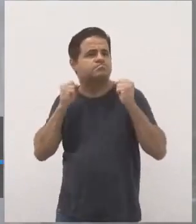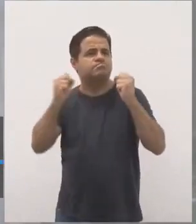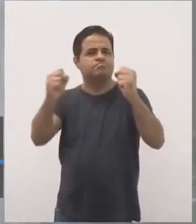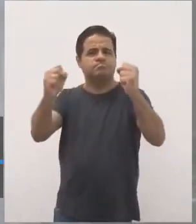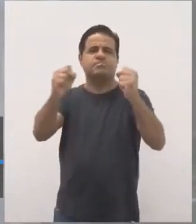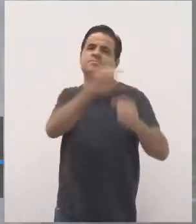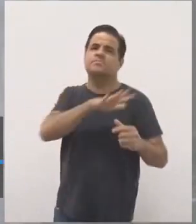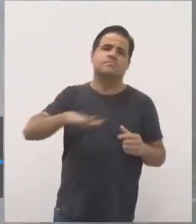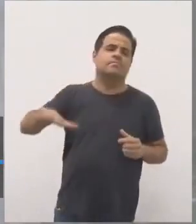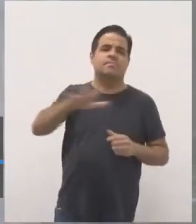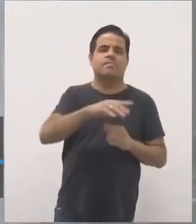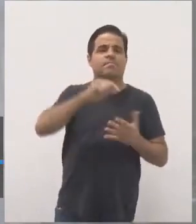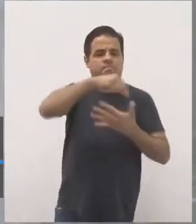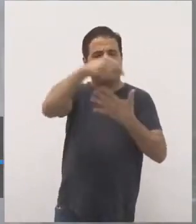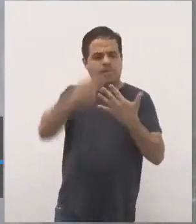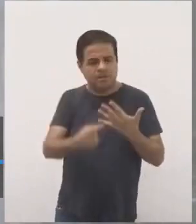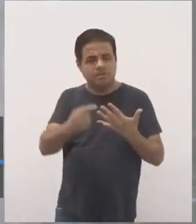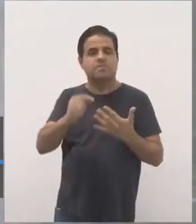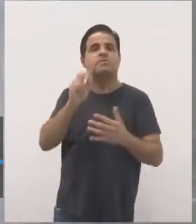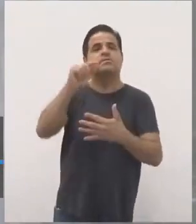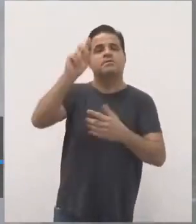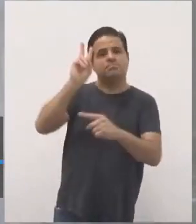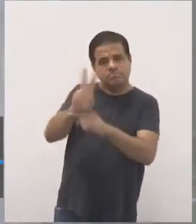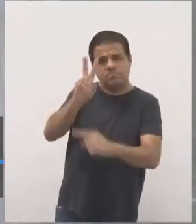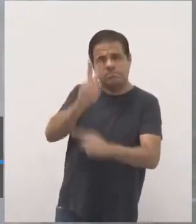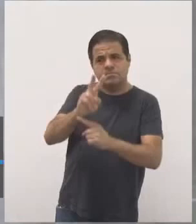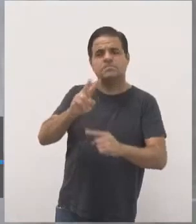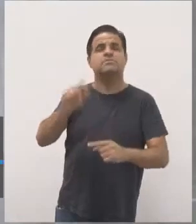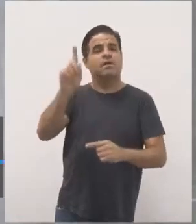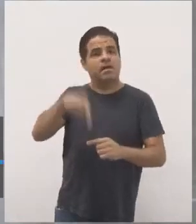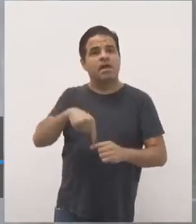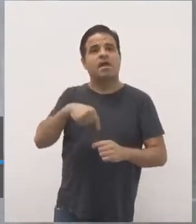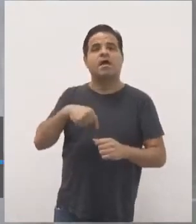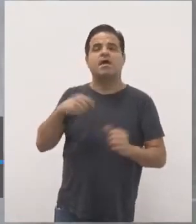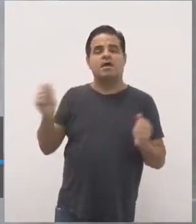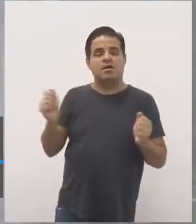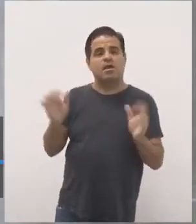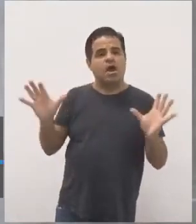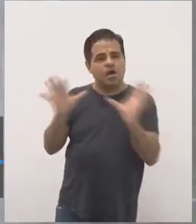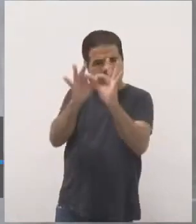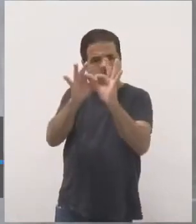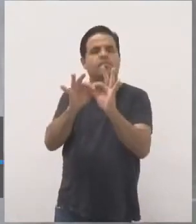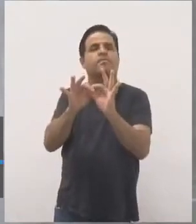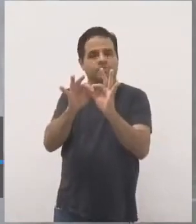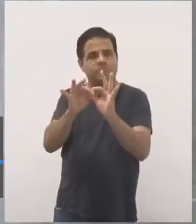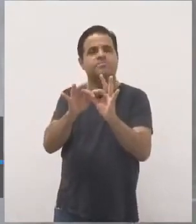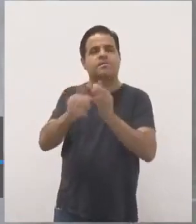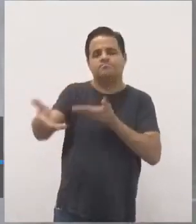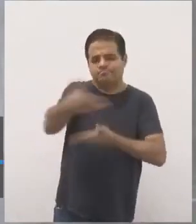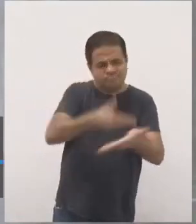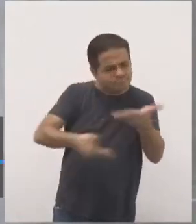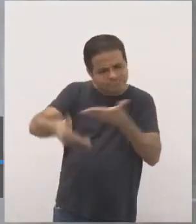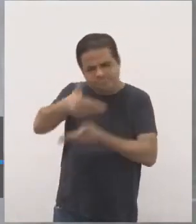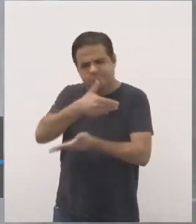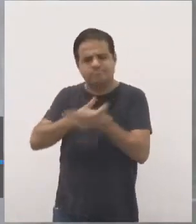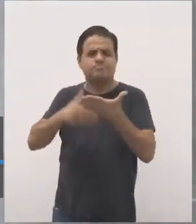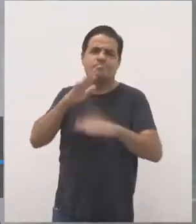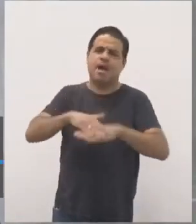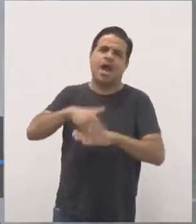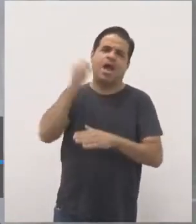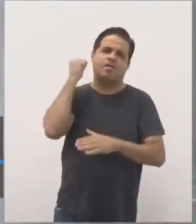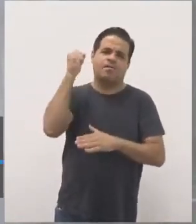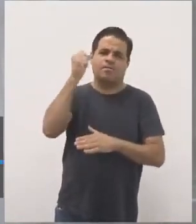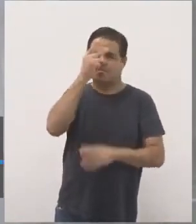de fatores de proteção, né, e o vínculo, essa relação mais forte entre